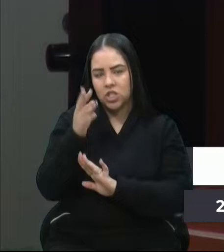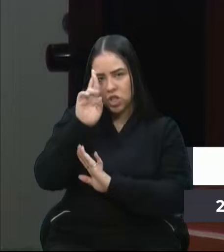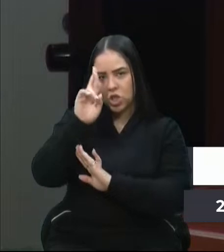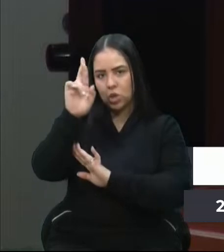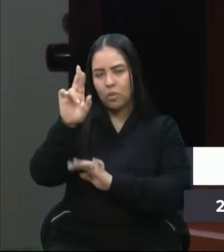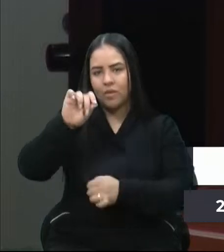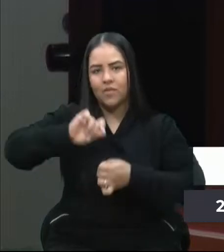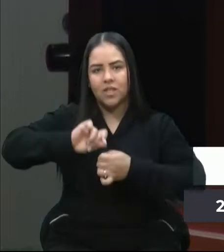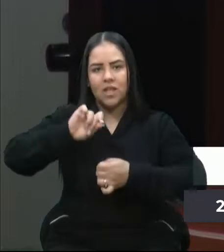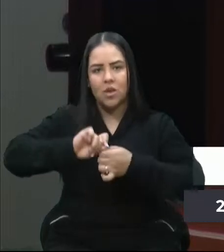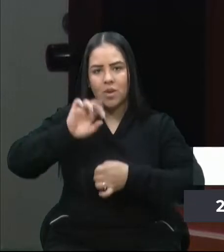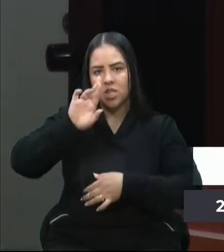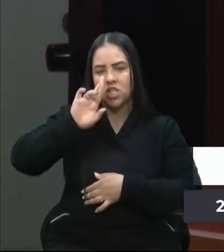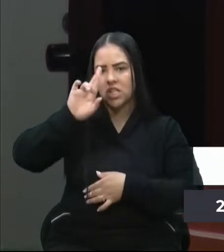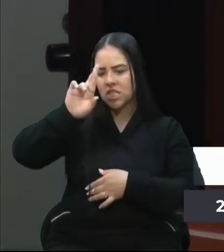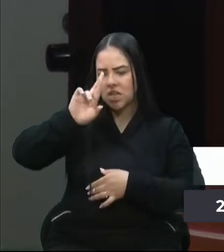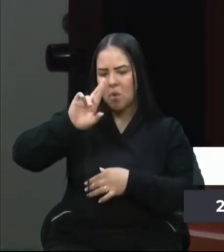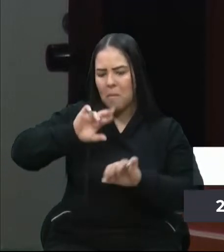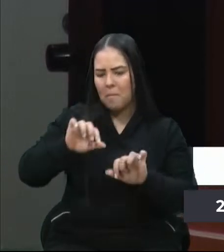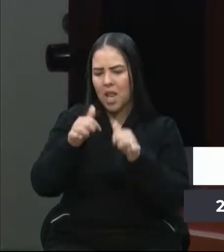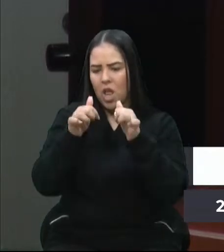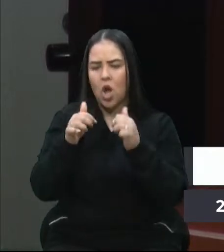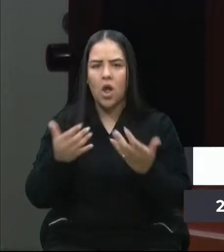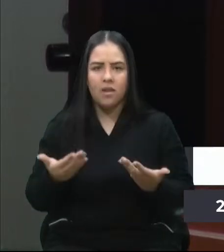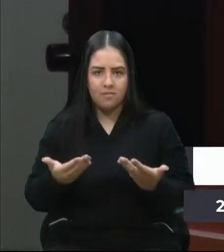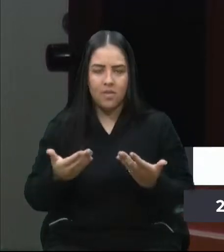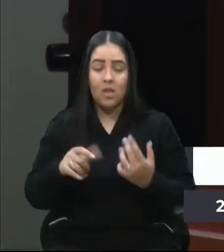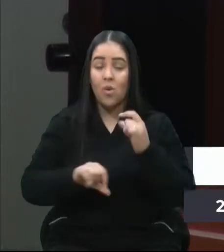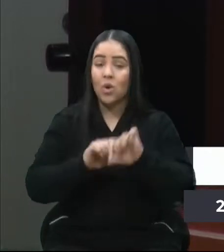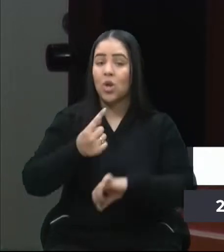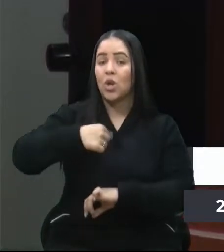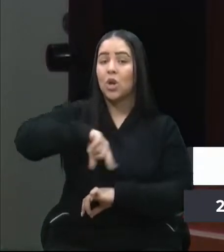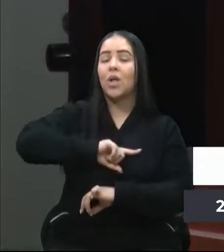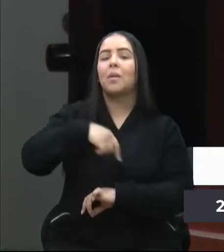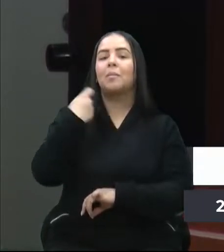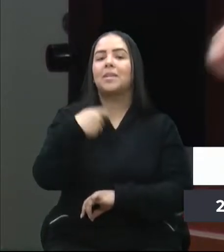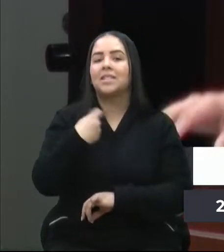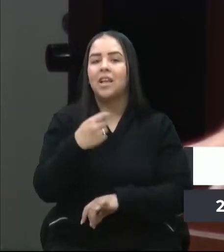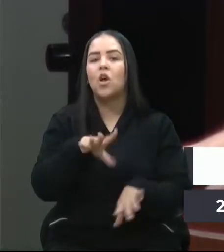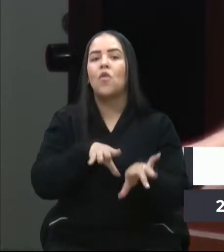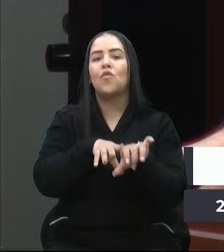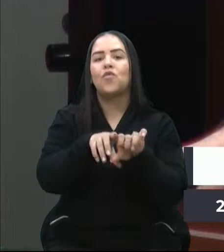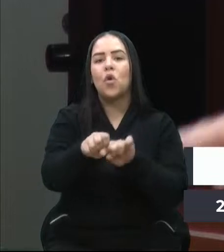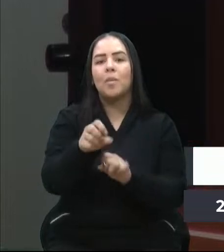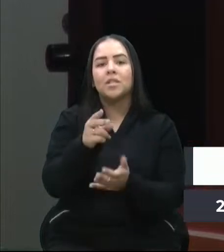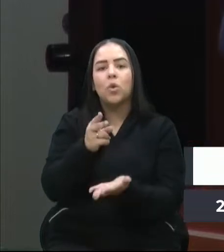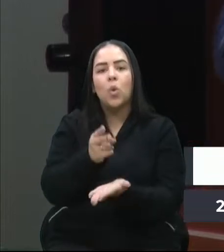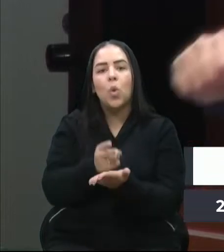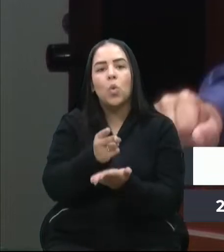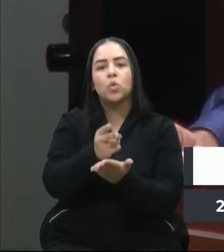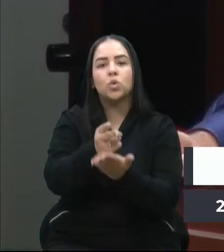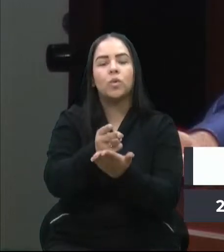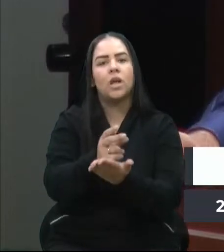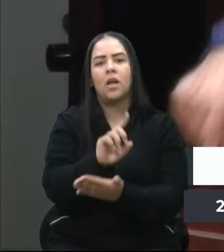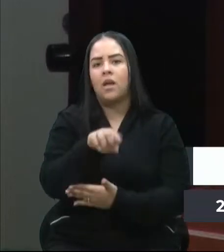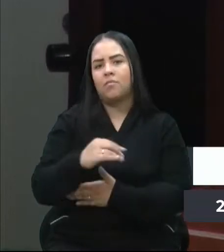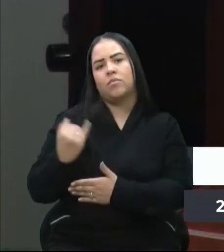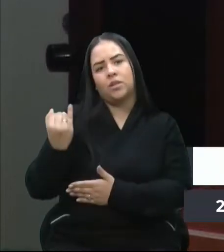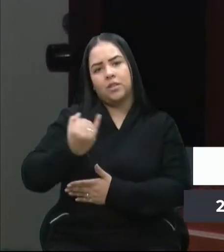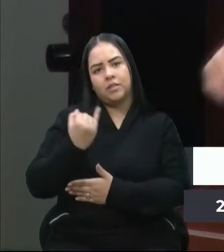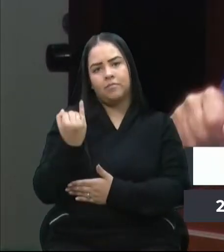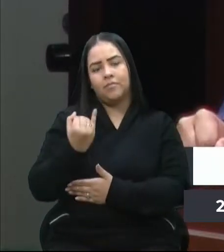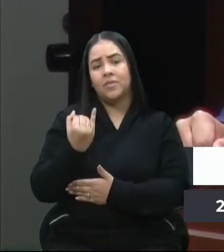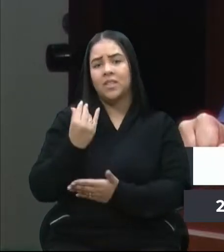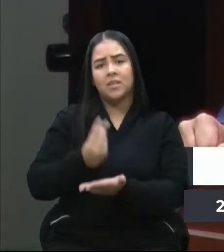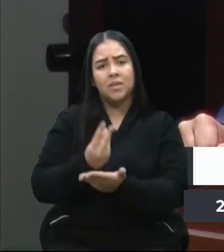para fazer uma direção melhor. O que nós vamos precisar é de formação continuada, isso é fundamental. A todo